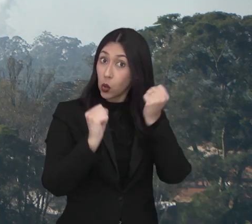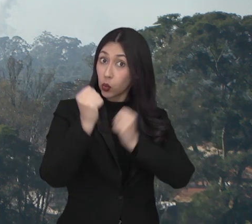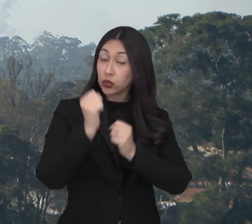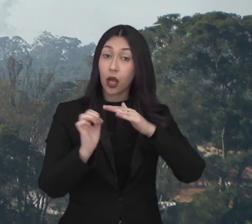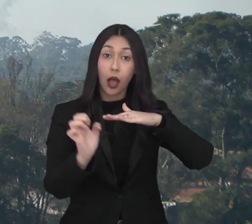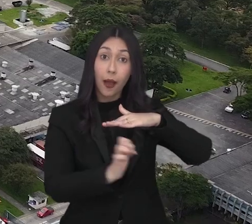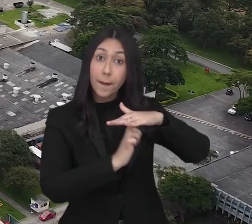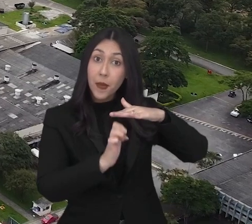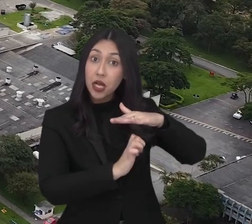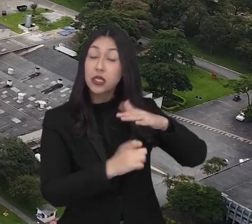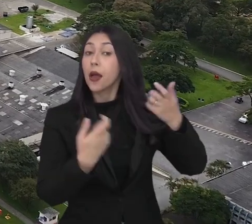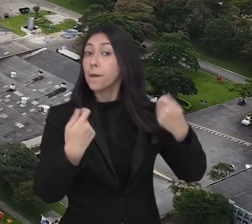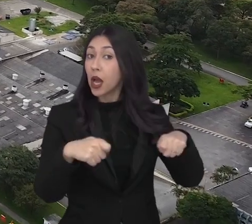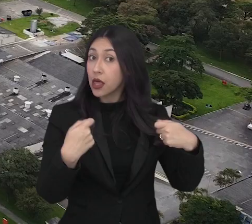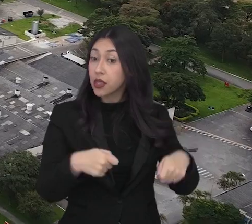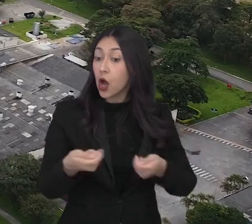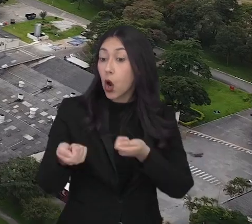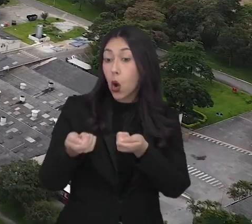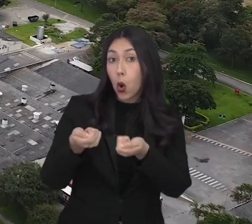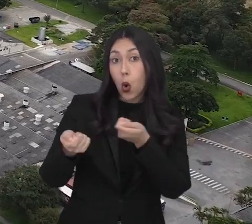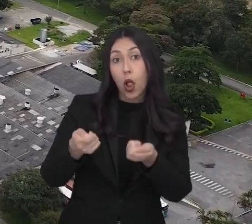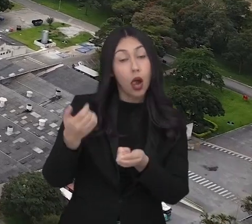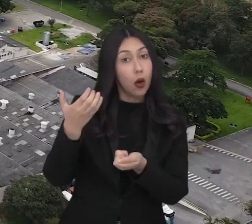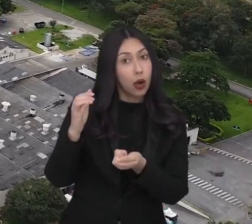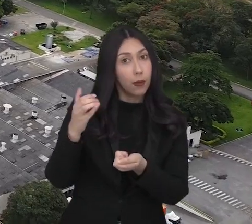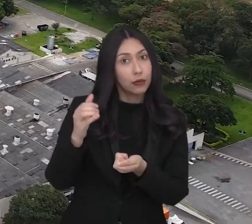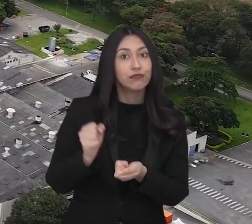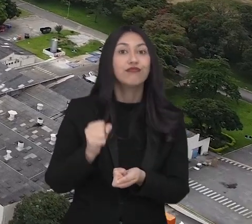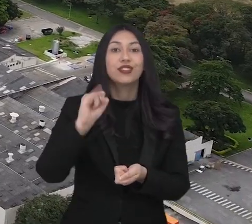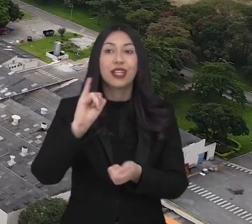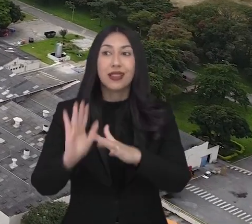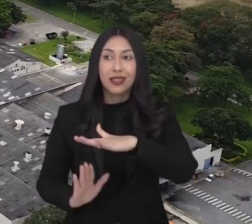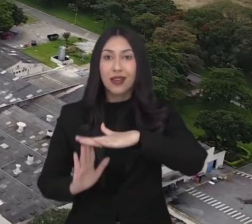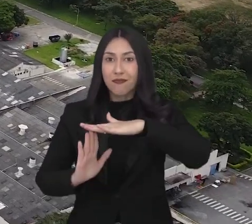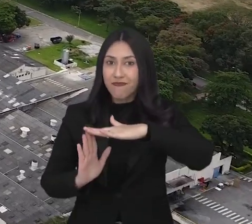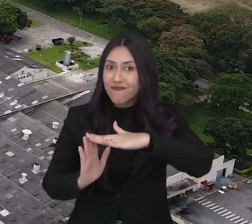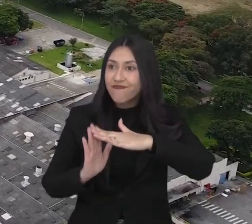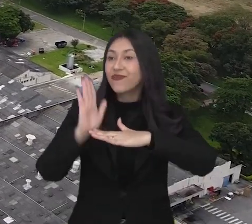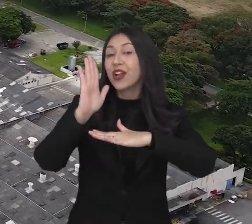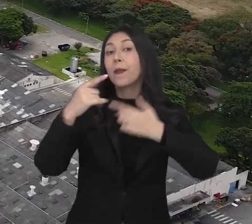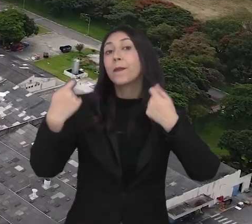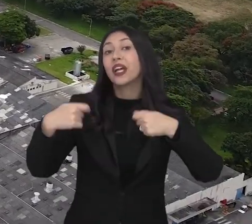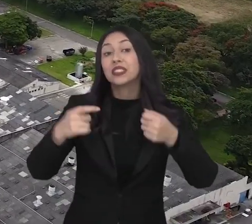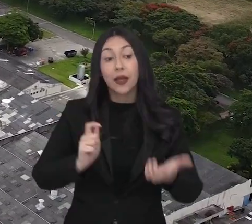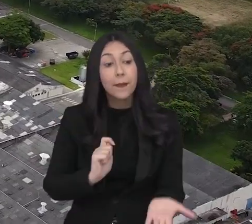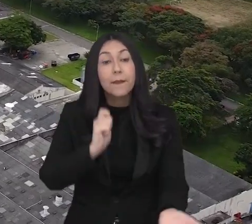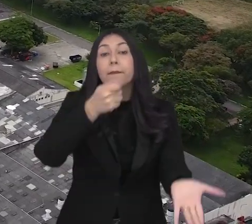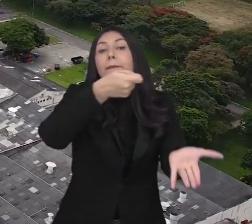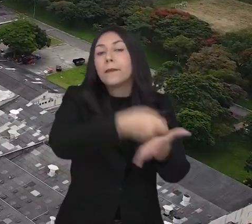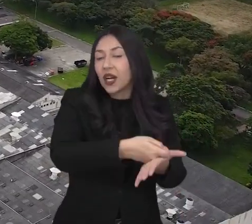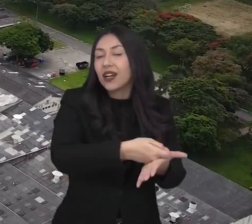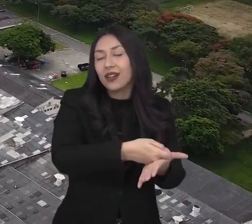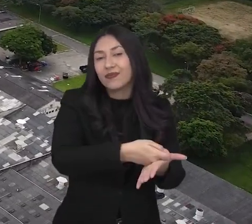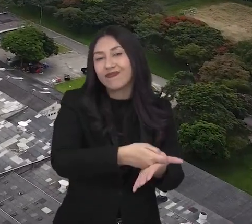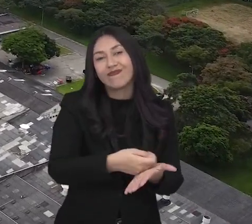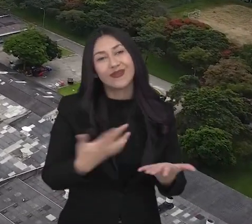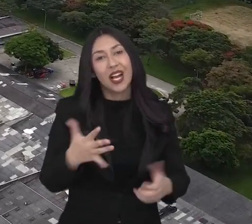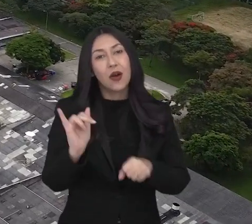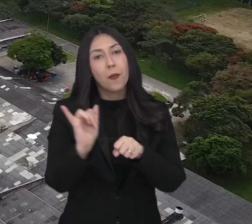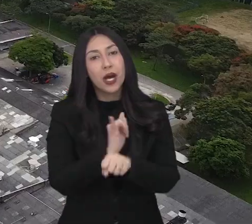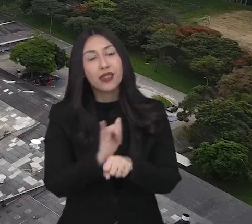efeito estufa comprem créditos, daquelas que conseguiram superar as metas. É uma maneira de